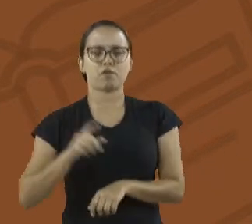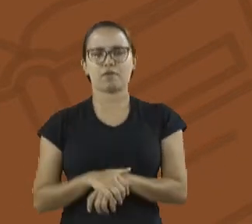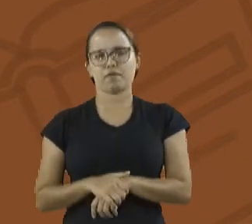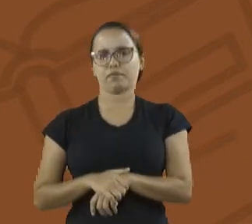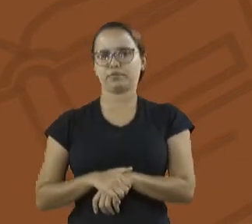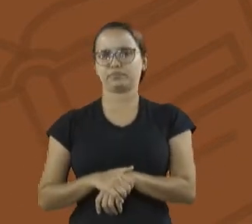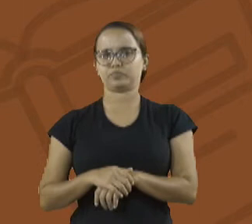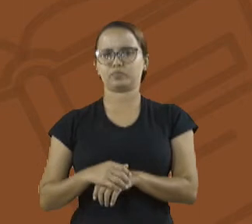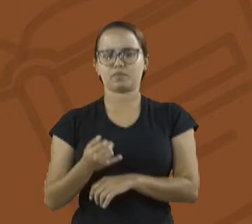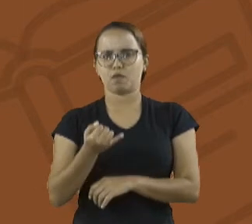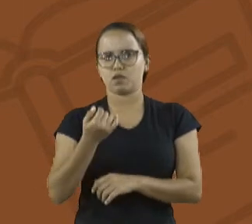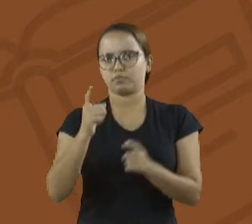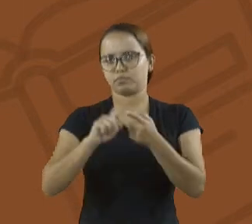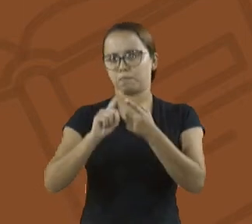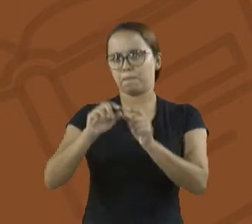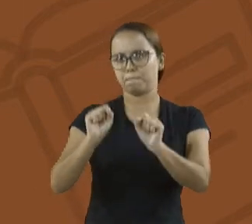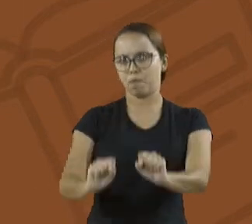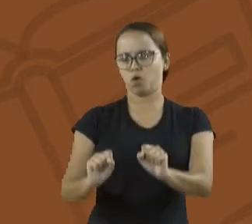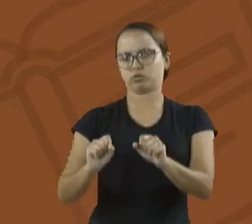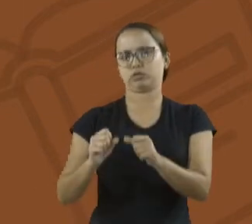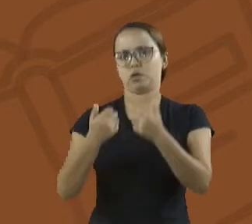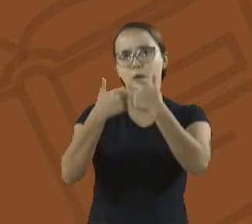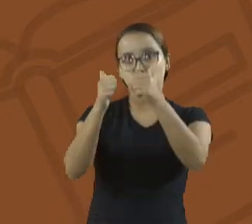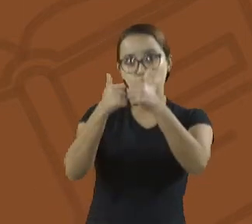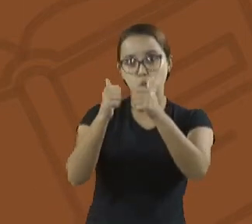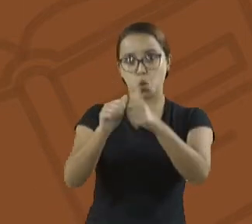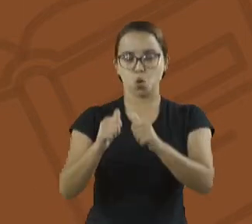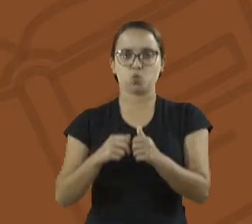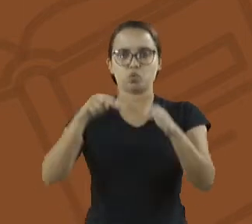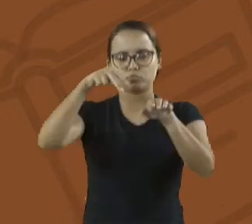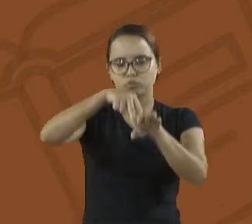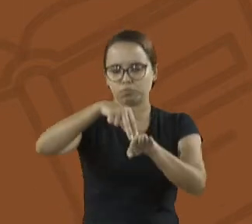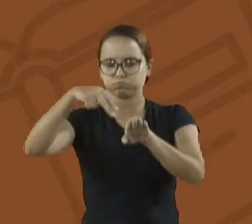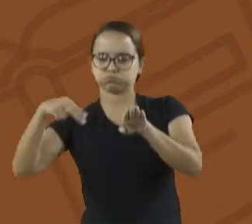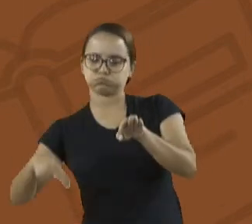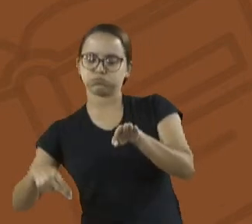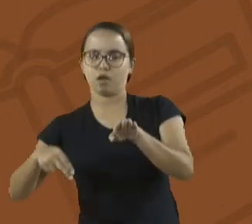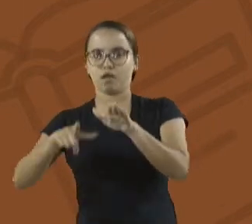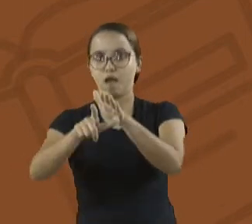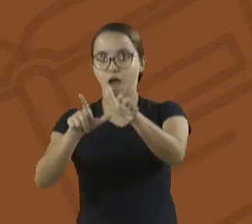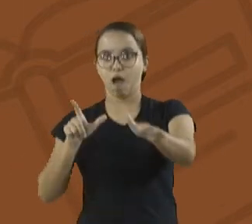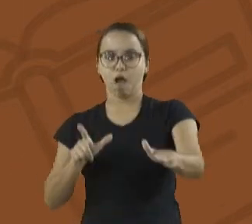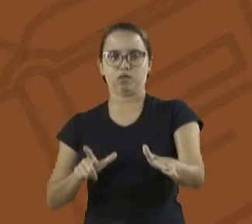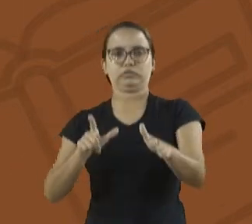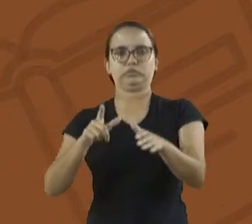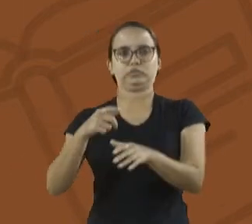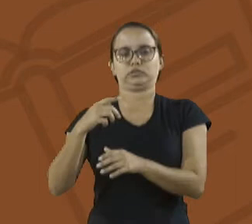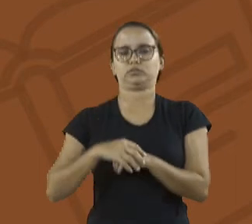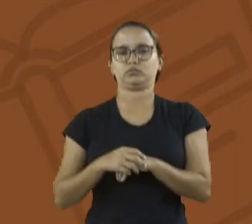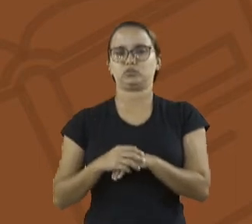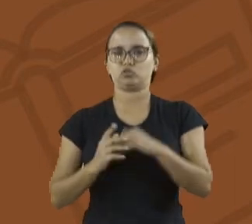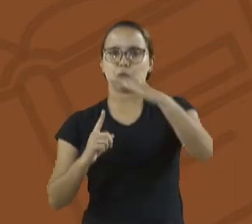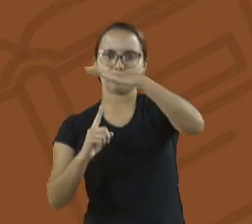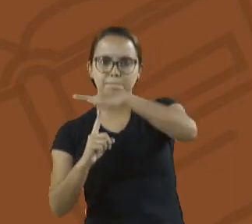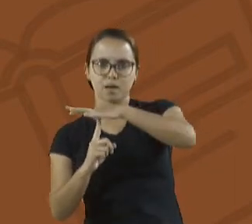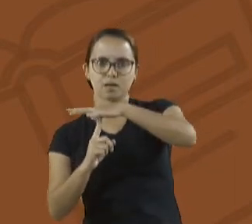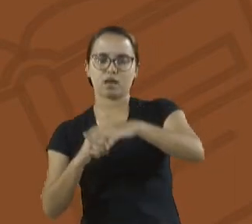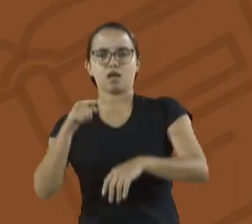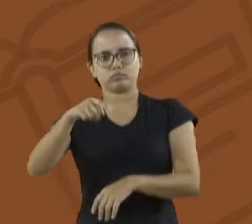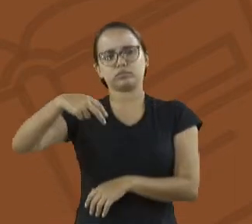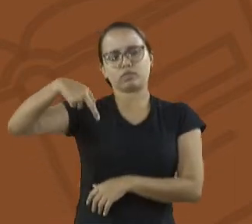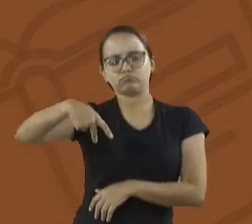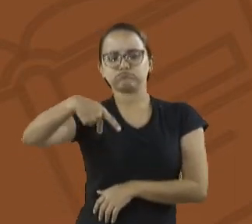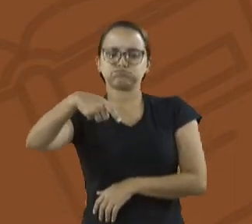2 paradas antes. Vou para casa, vou descer 2 paradas antes, porque eu vou aproveitar e vou caminhar 15 minutos para chegar em